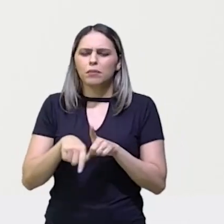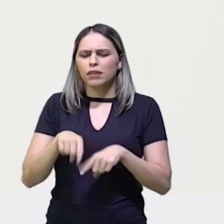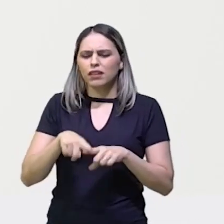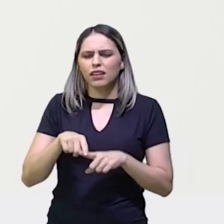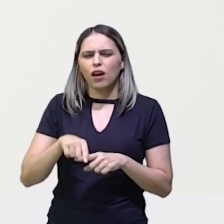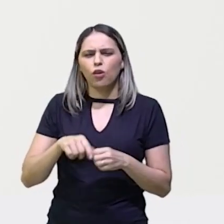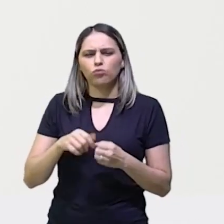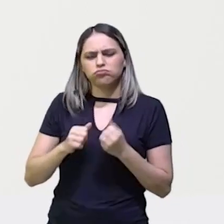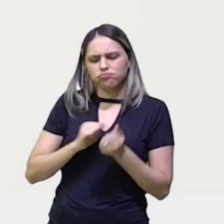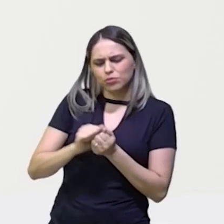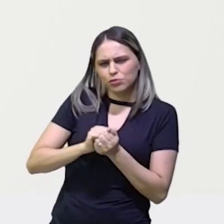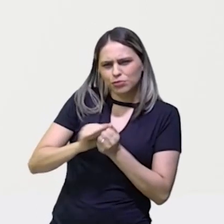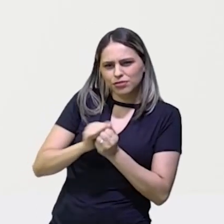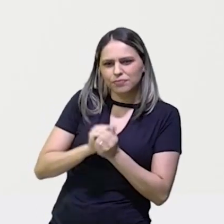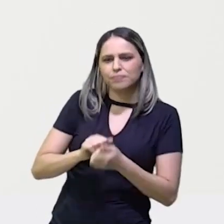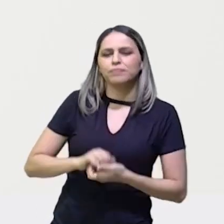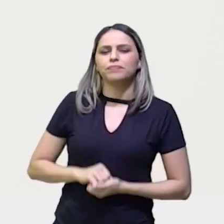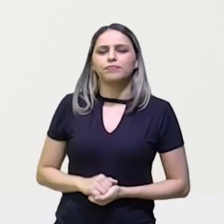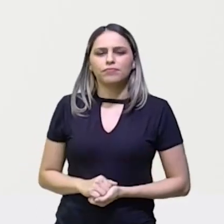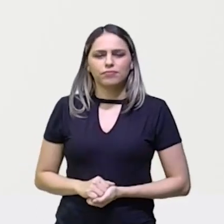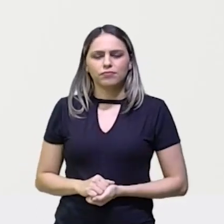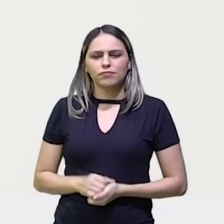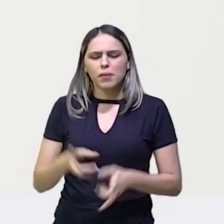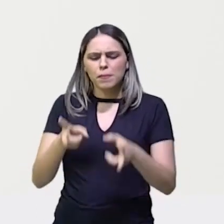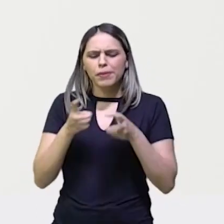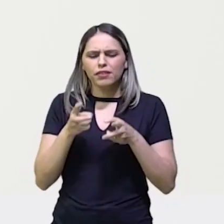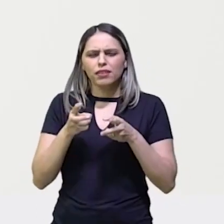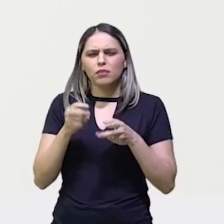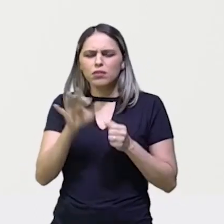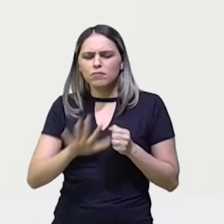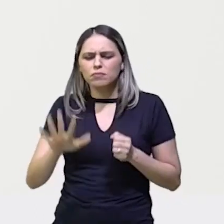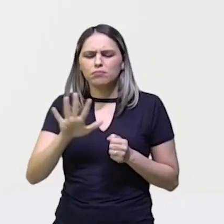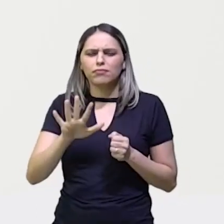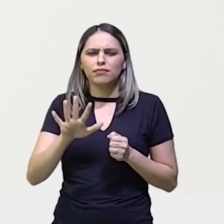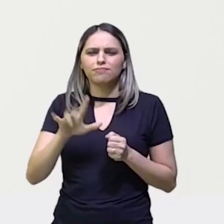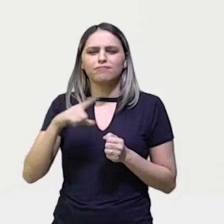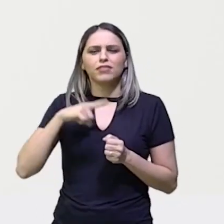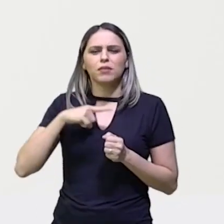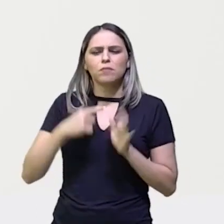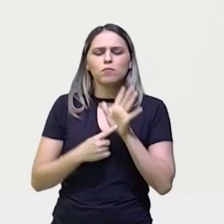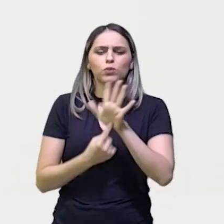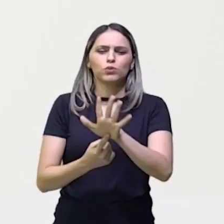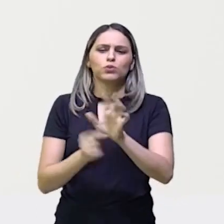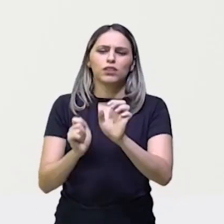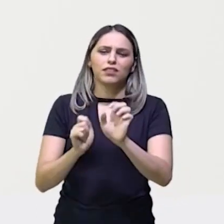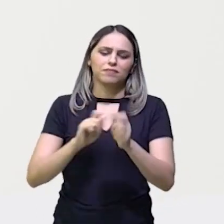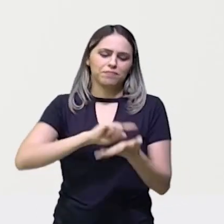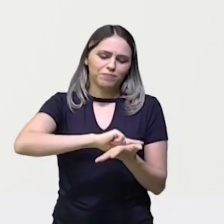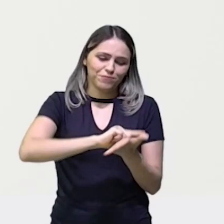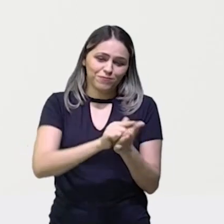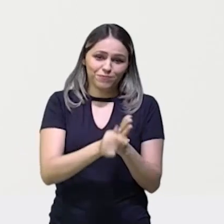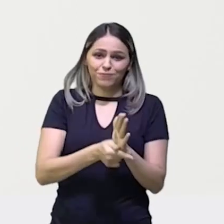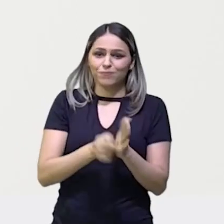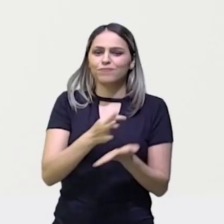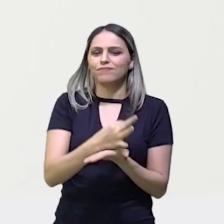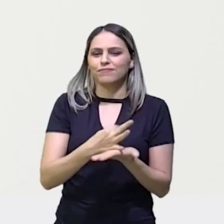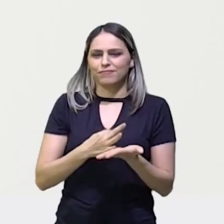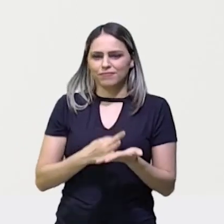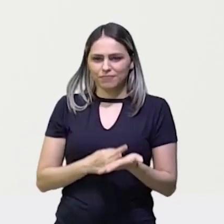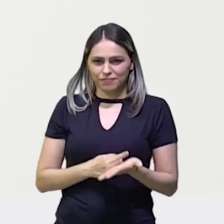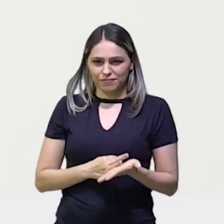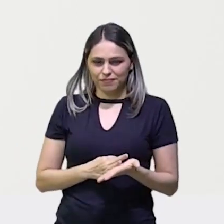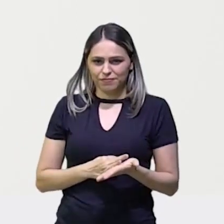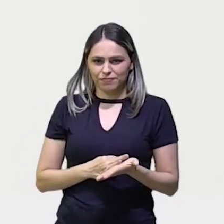essas palavrinhas aqui, ó, e essas imagens nos mostram que isso é um gênero textual. Esse